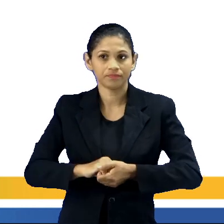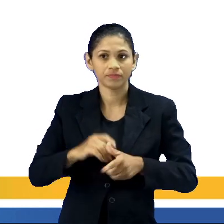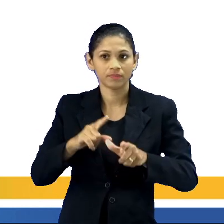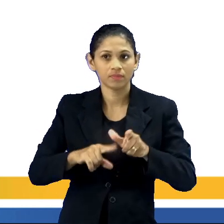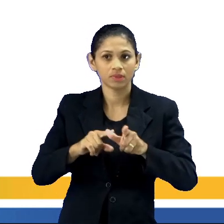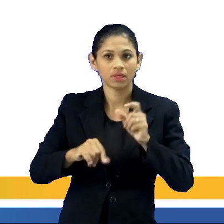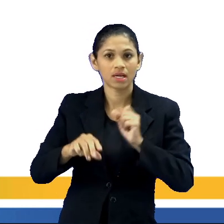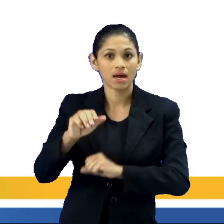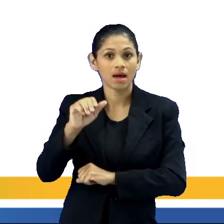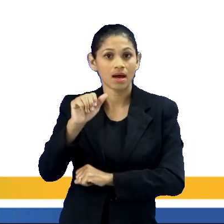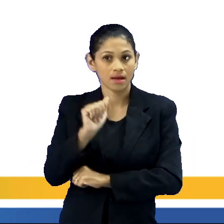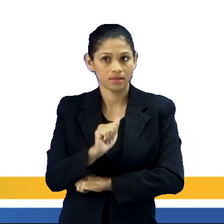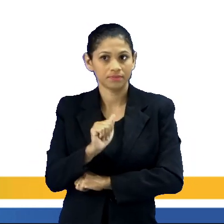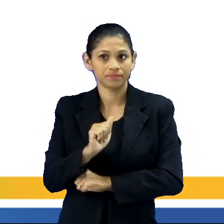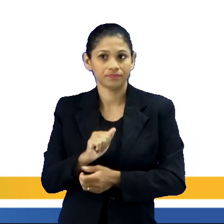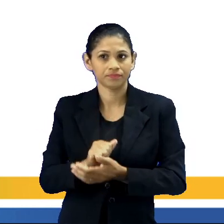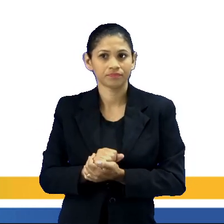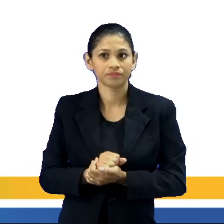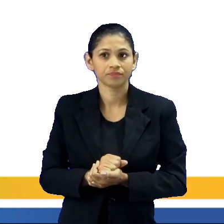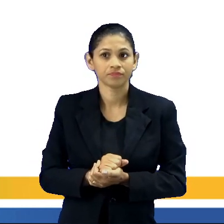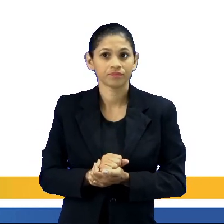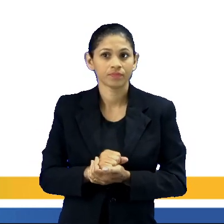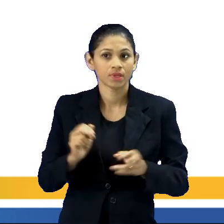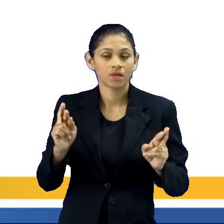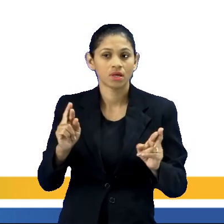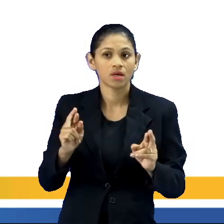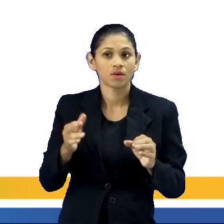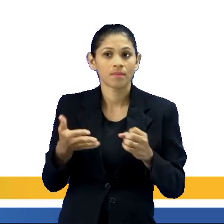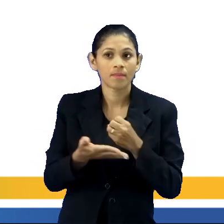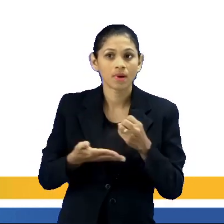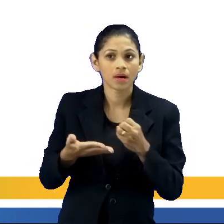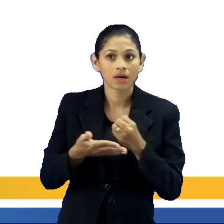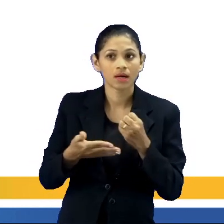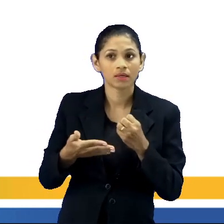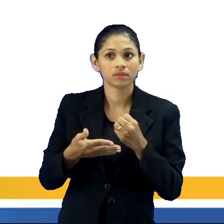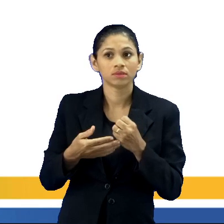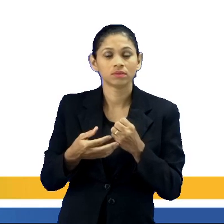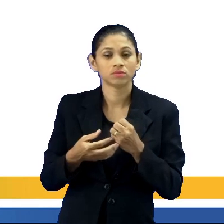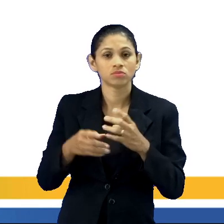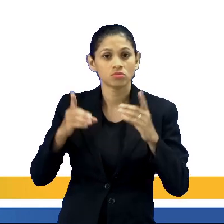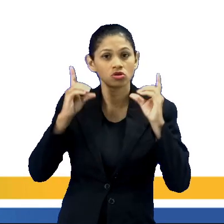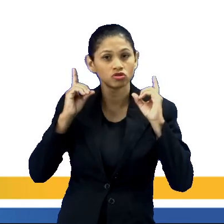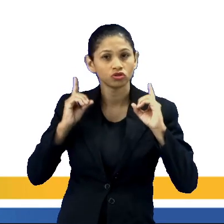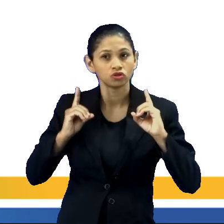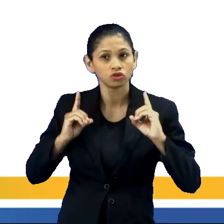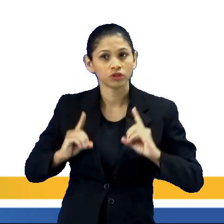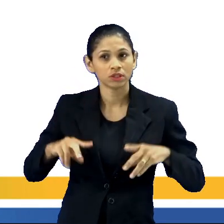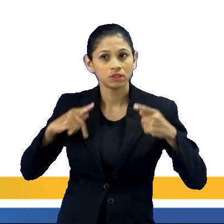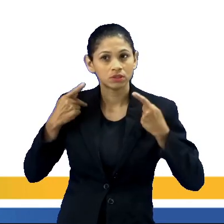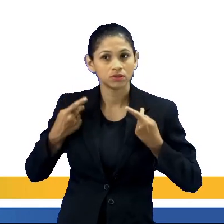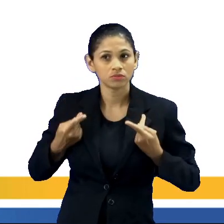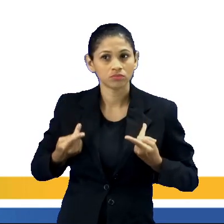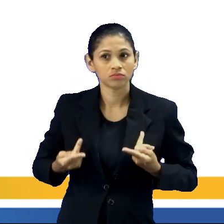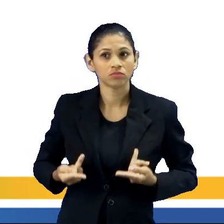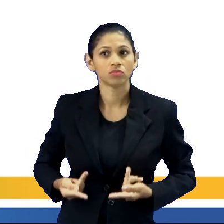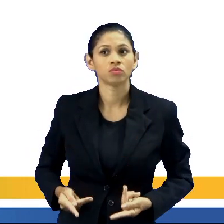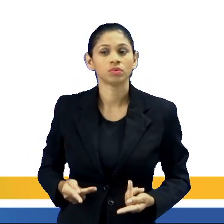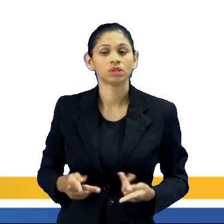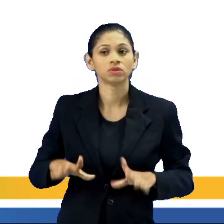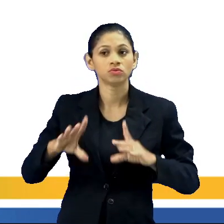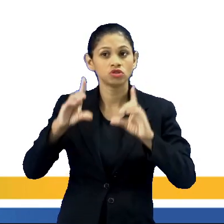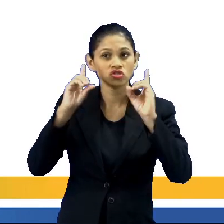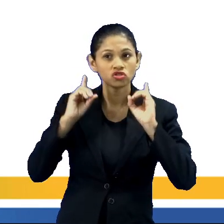A. Segundo a doutrina contemporânea, direitos humanos e direitos